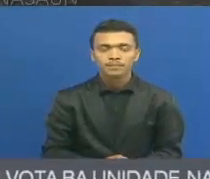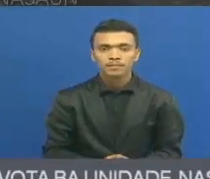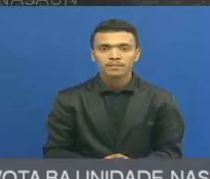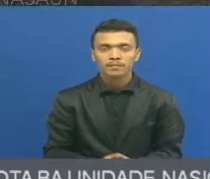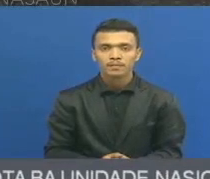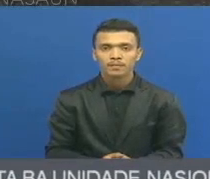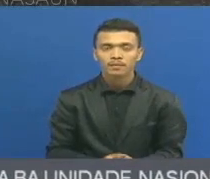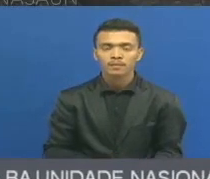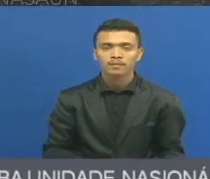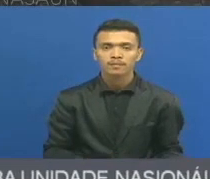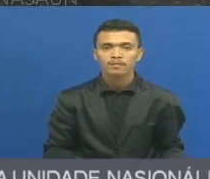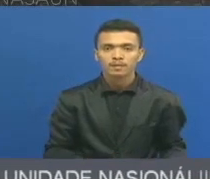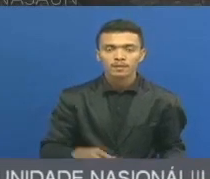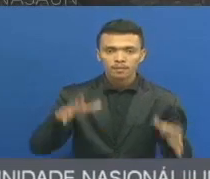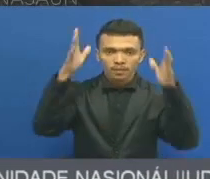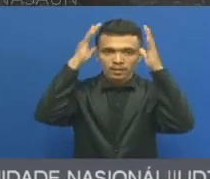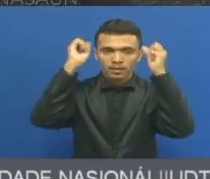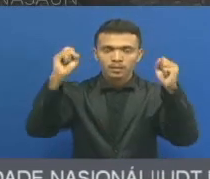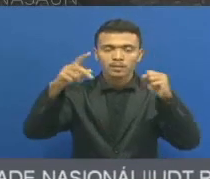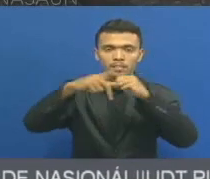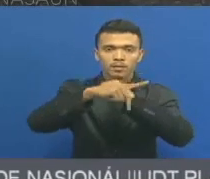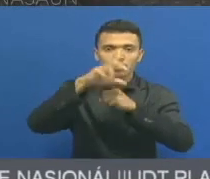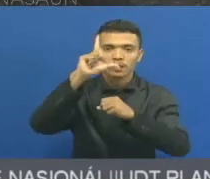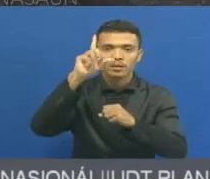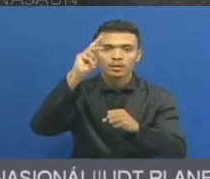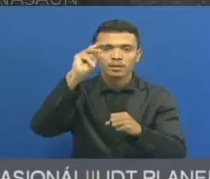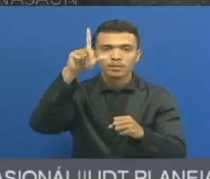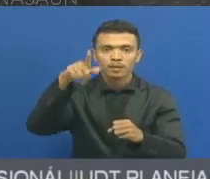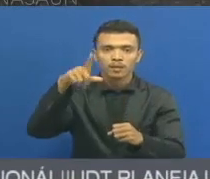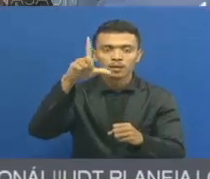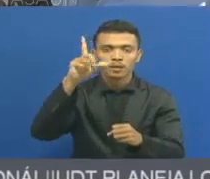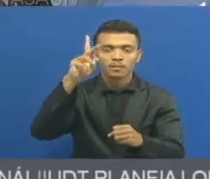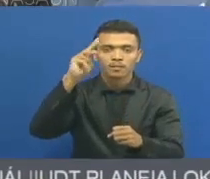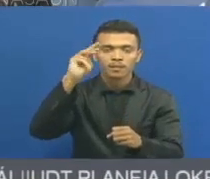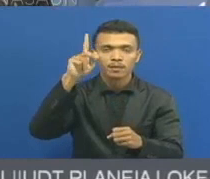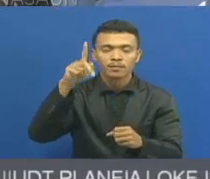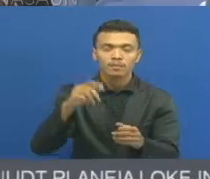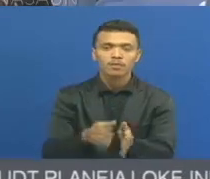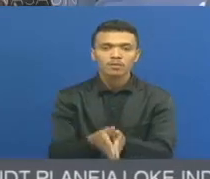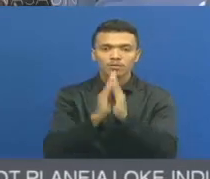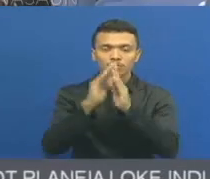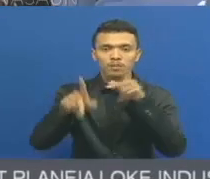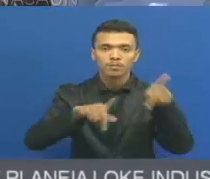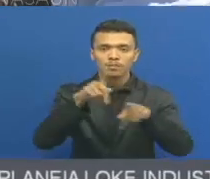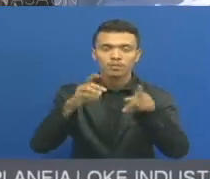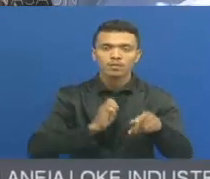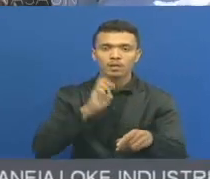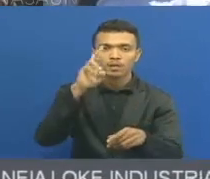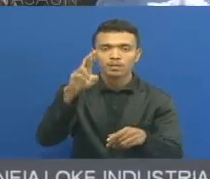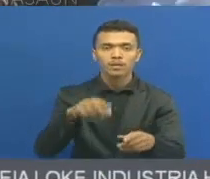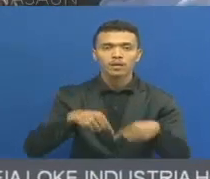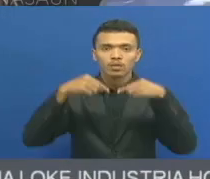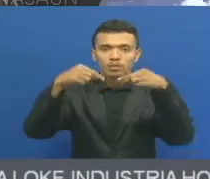Presidente Juventude Partido Movimento Libertação Povo Mobere, Elder Marçal, Rússuba Povo e Ermera, atu